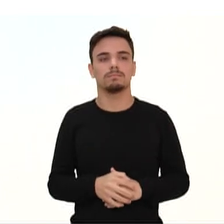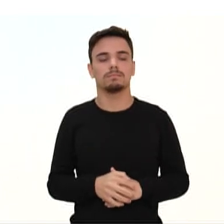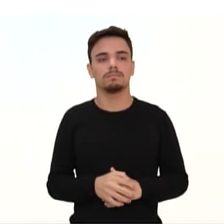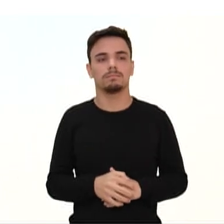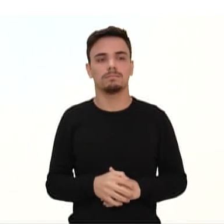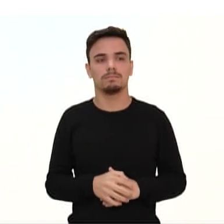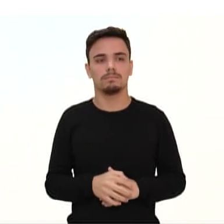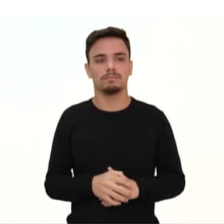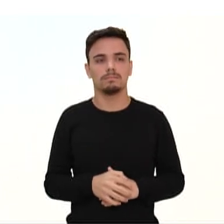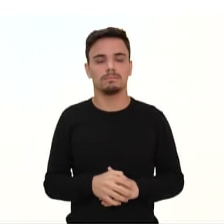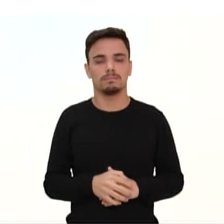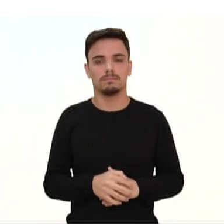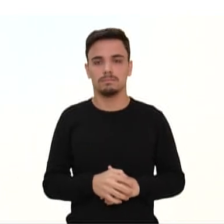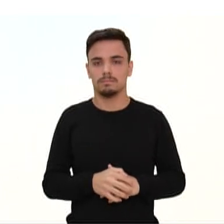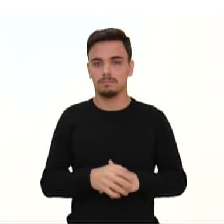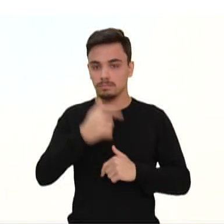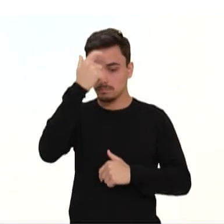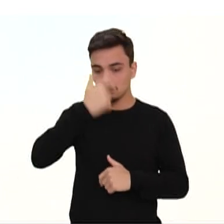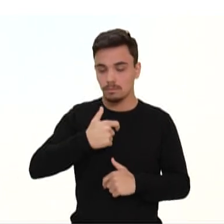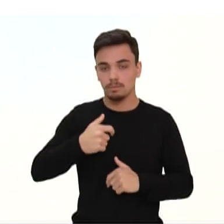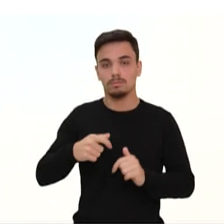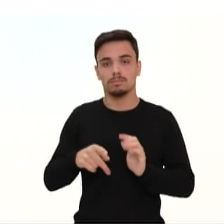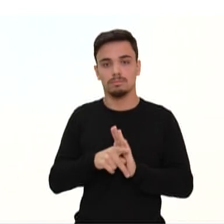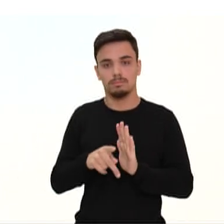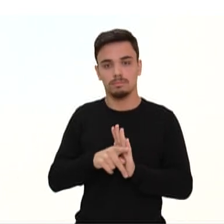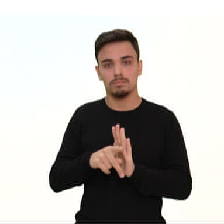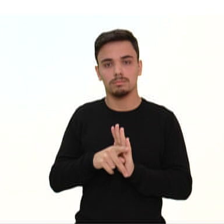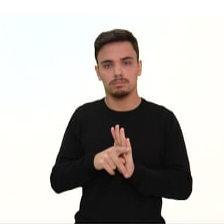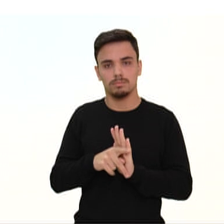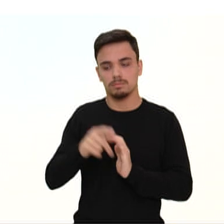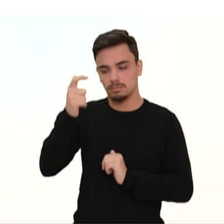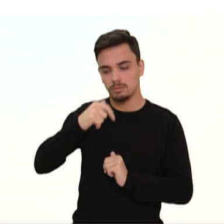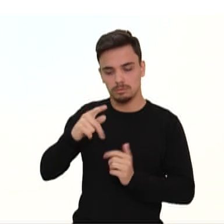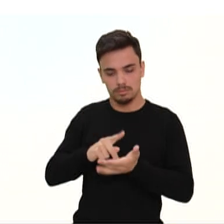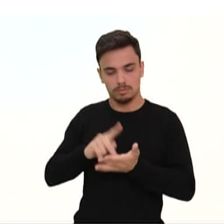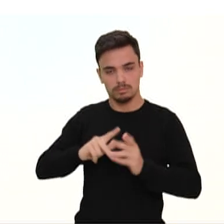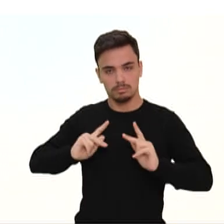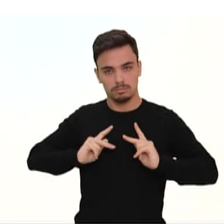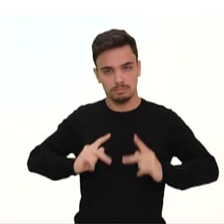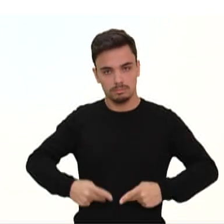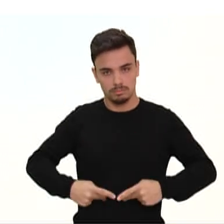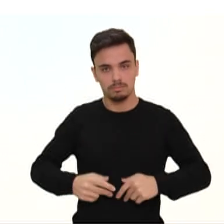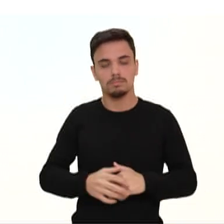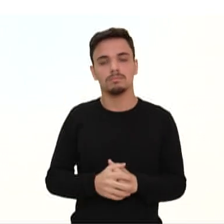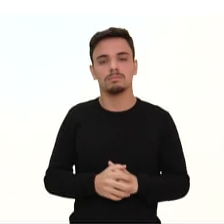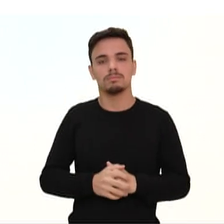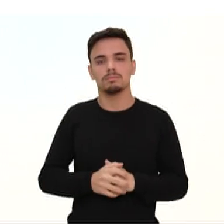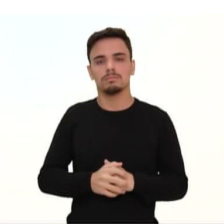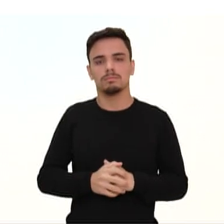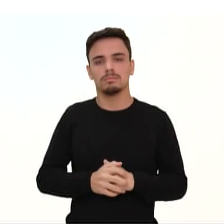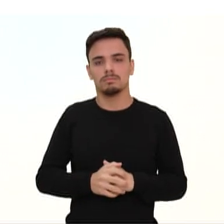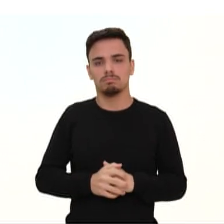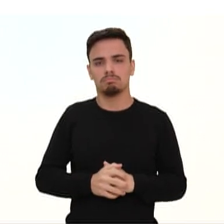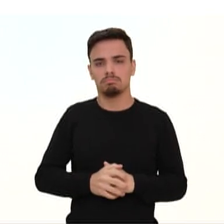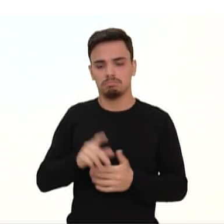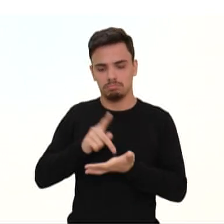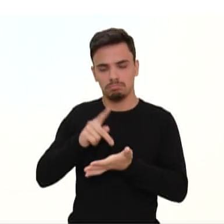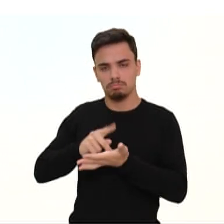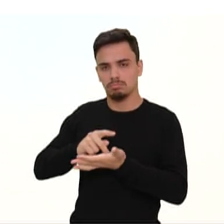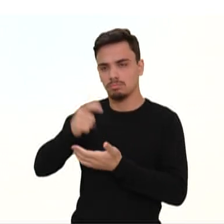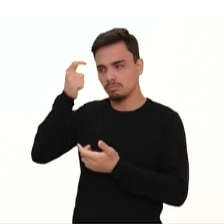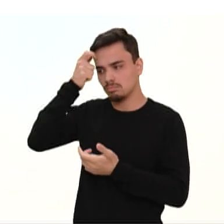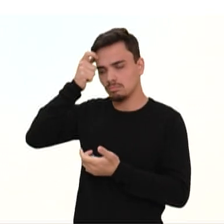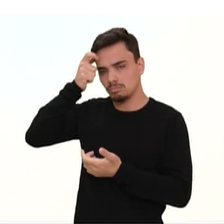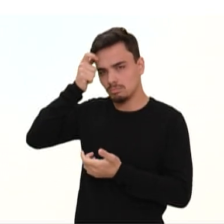O corpo, para Nietzsche, é o nosso verdadeiro ser. É originariamente inconsciente este